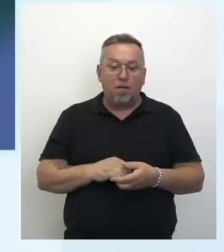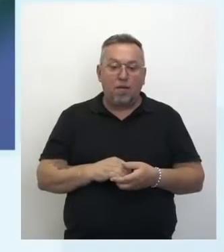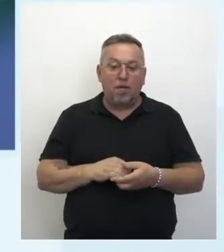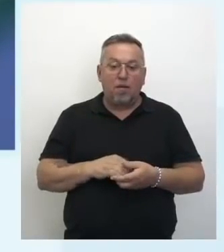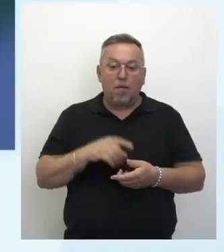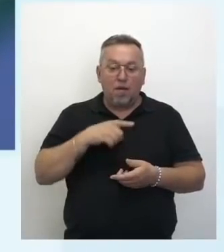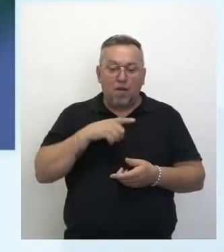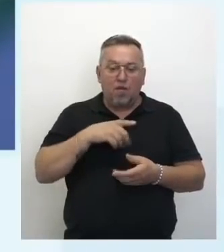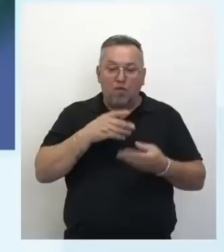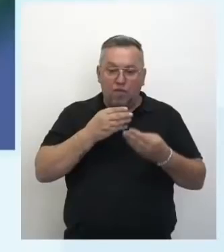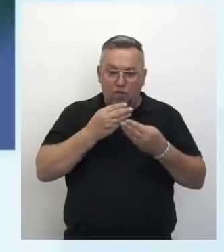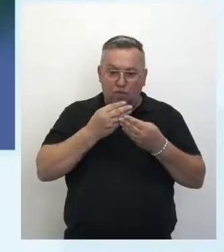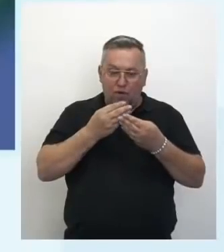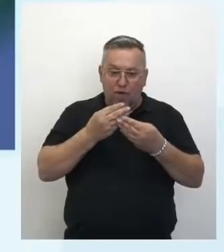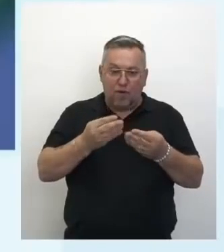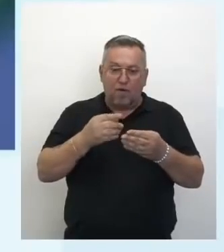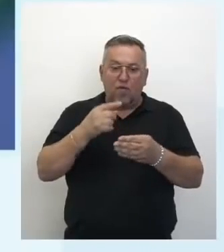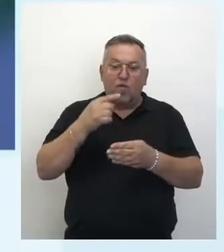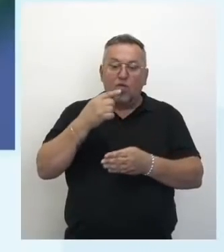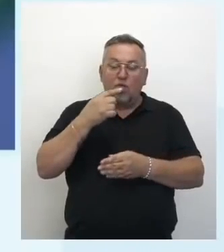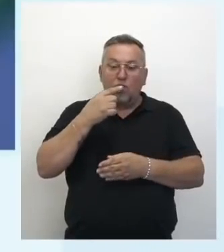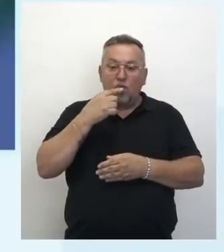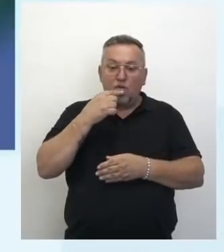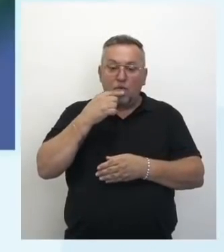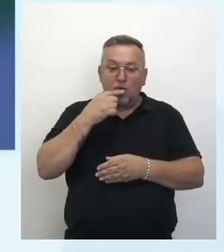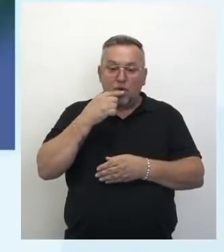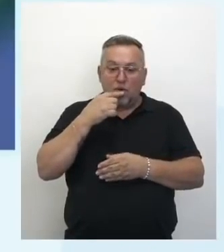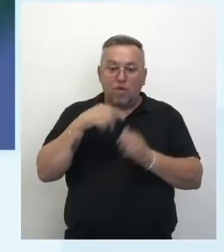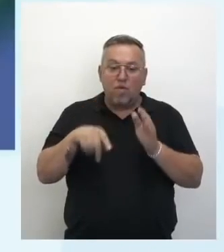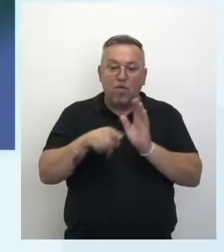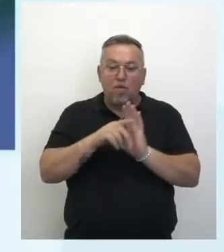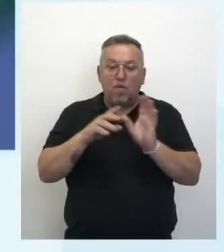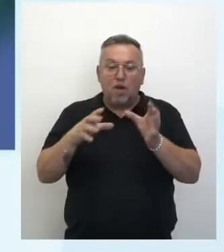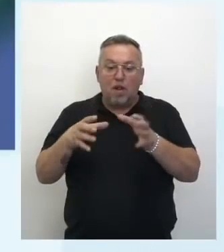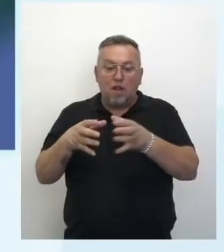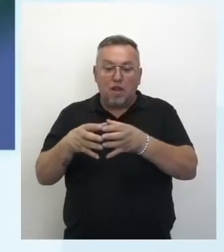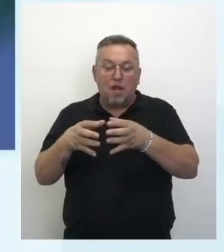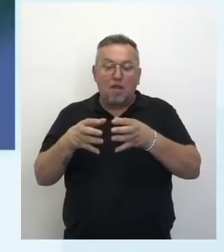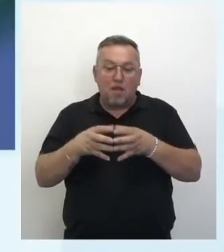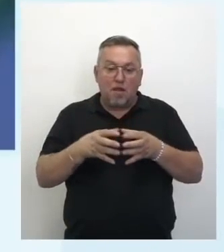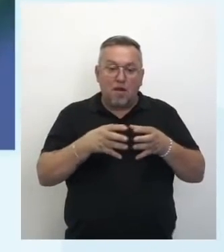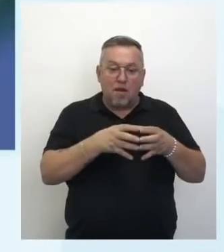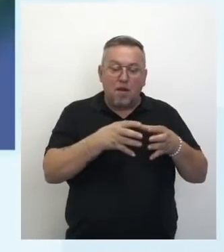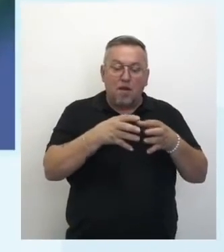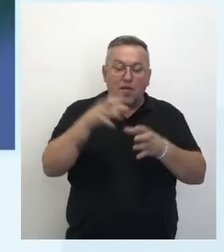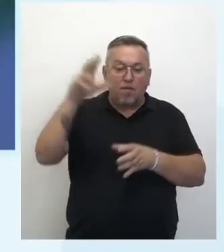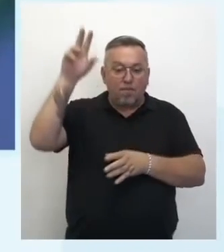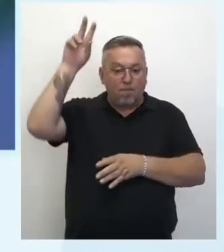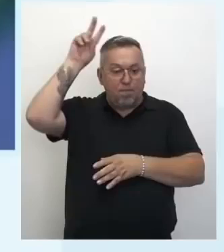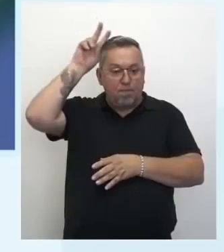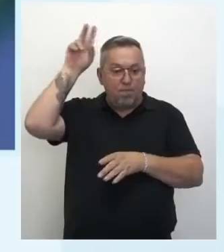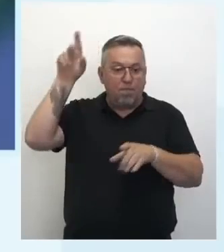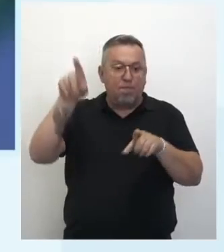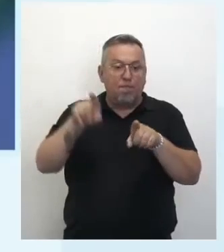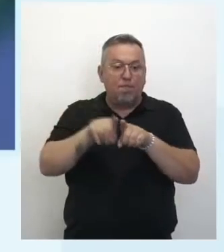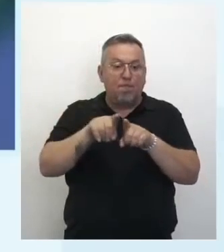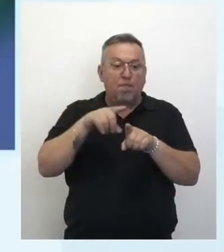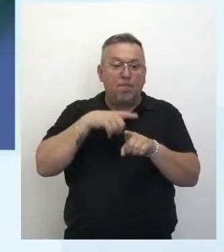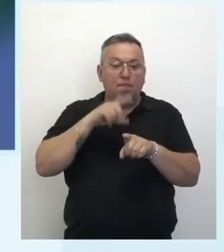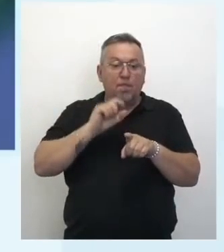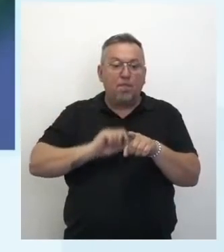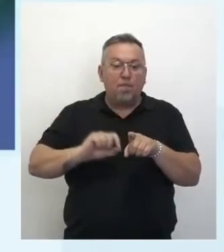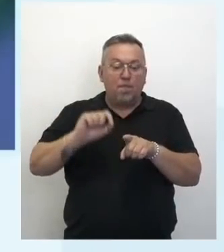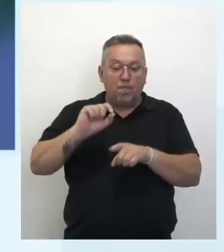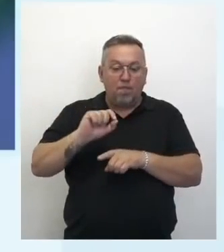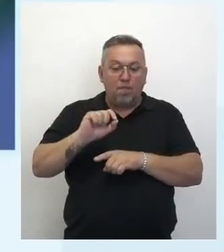foi homologado, os pontos vermelhos são a localização das tribos indígenas, tá? E aí nós temos aí a